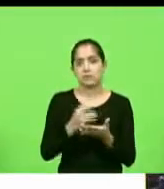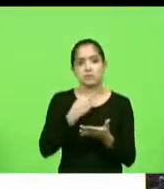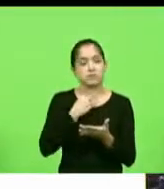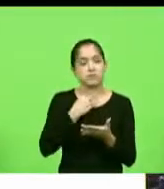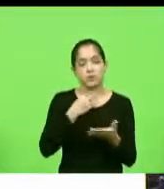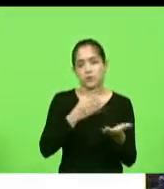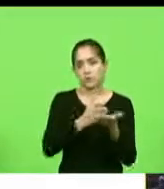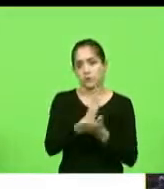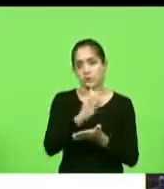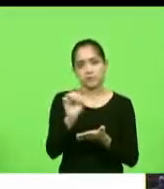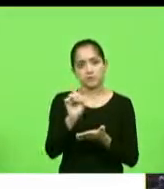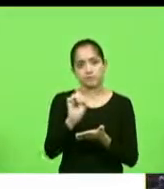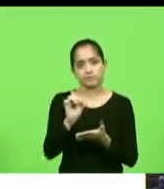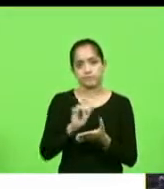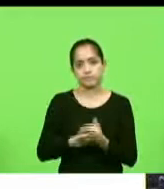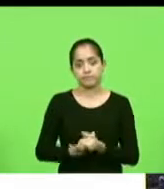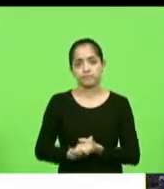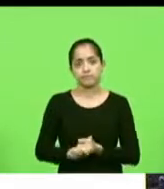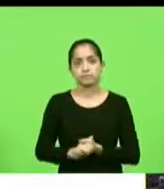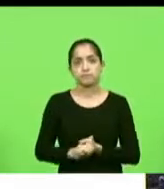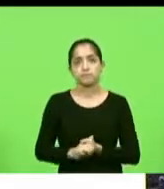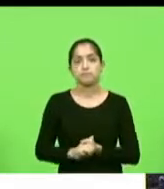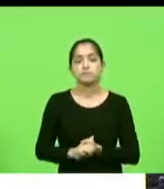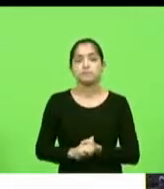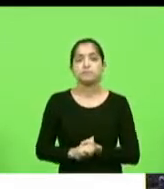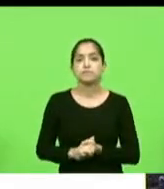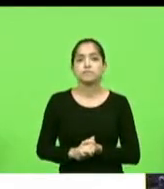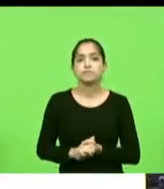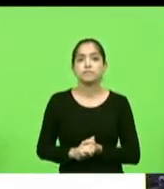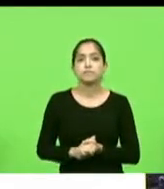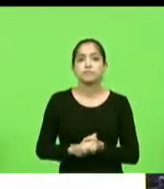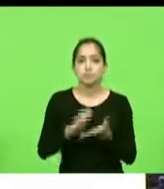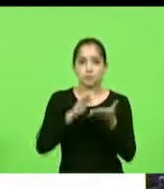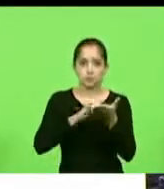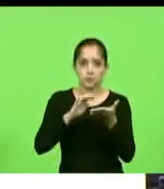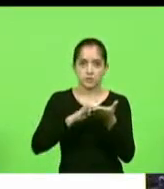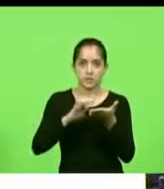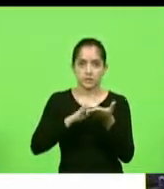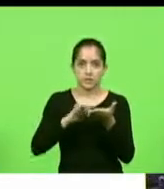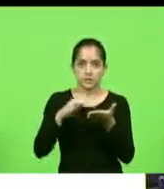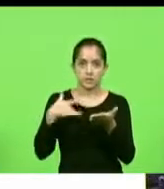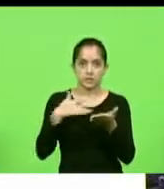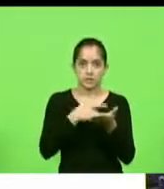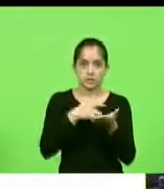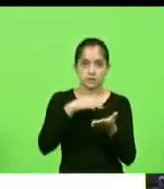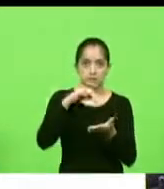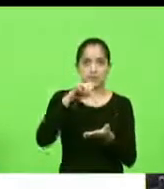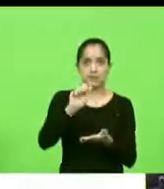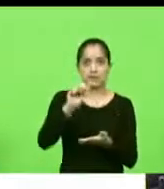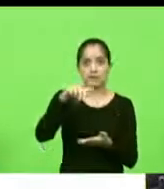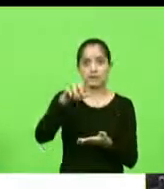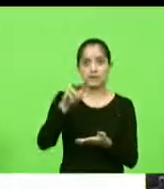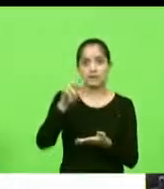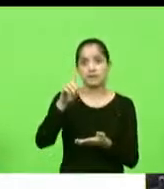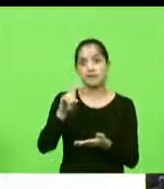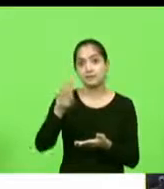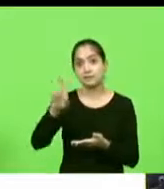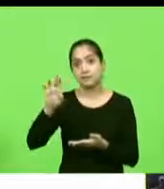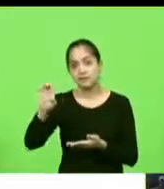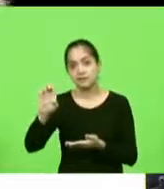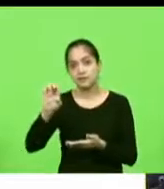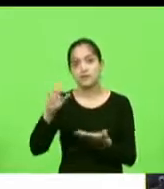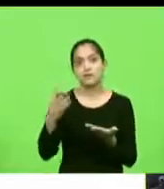essas moções. O secretário de Saúde, André Mota Ribeiro, nós aprovamos